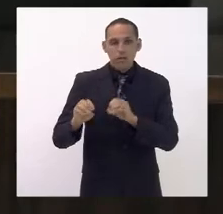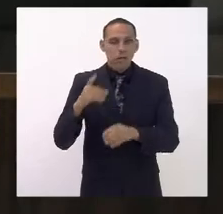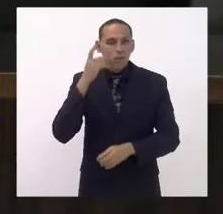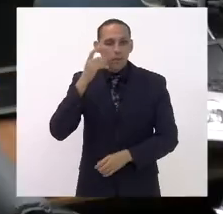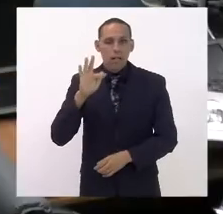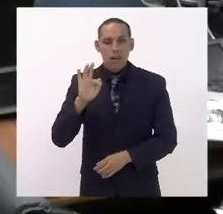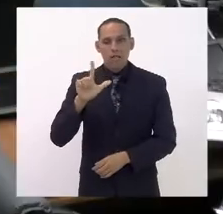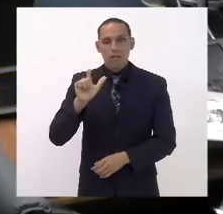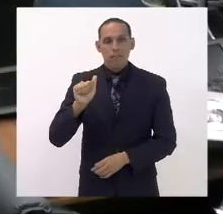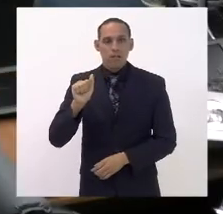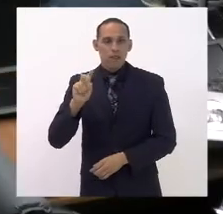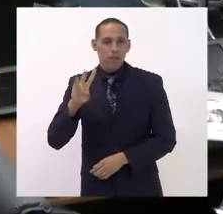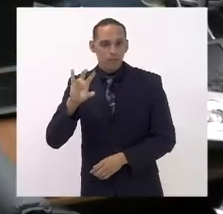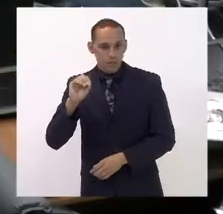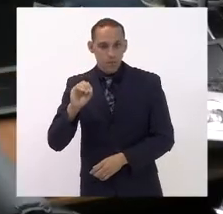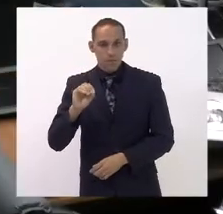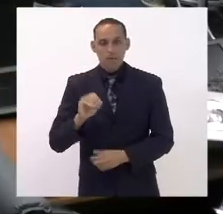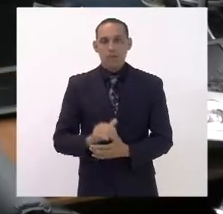Serafini.